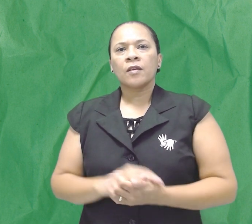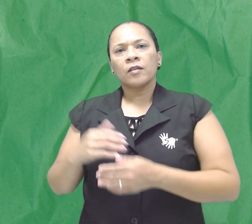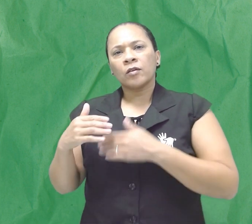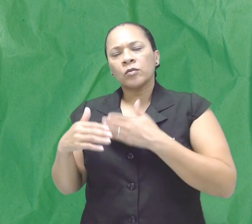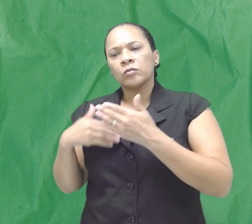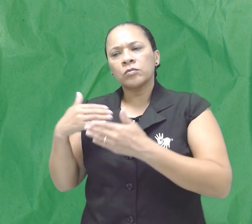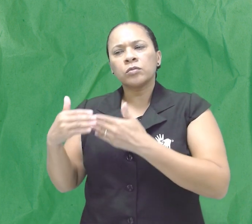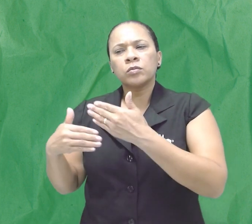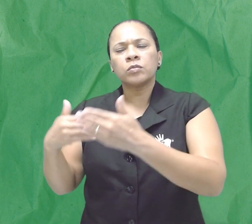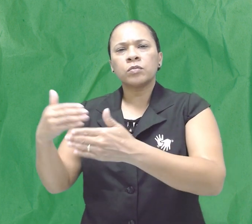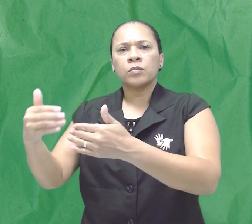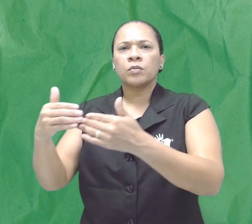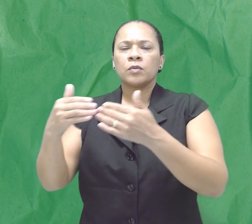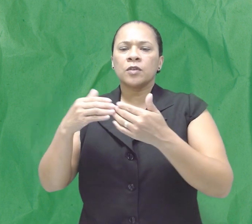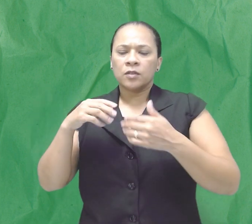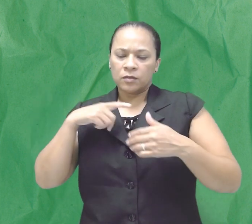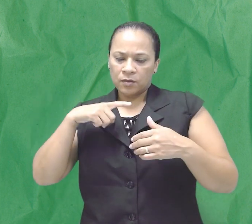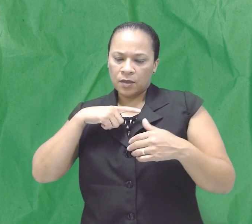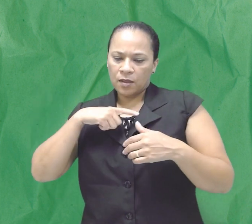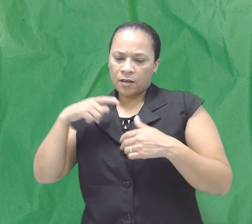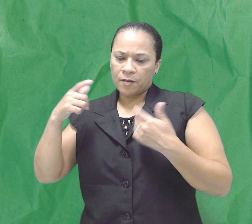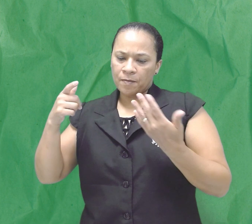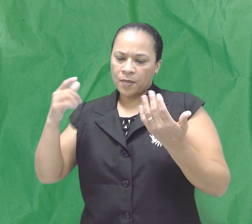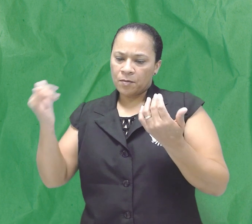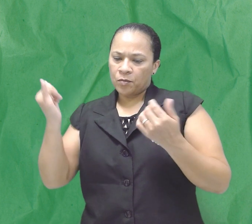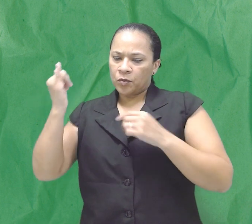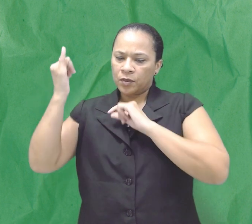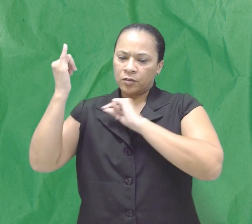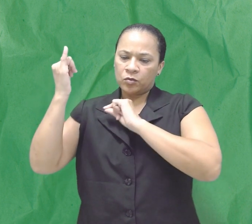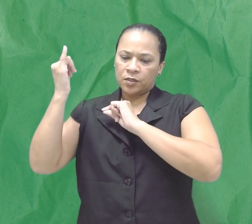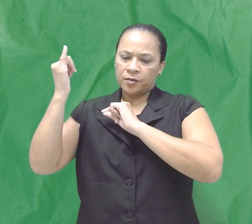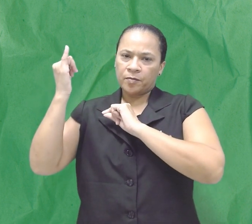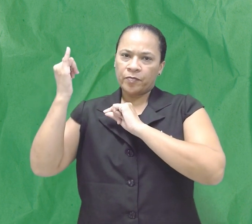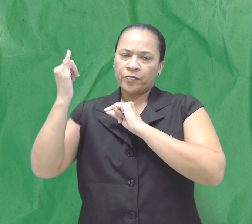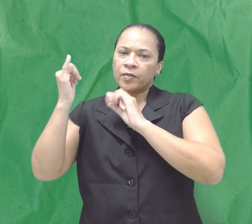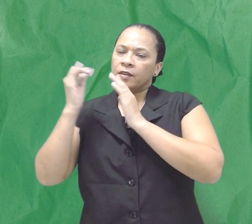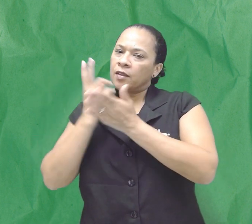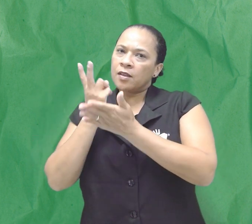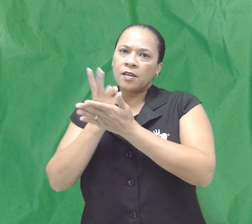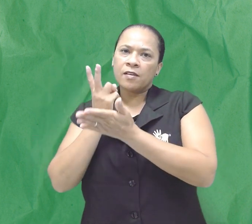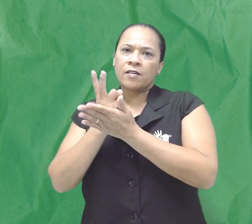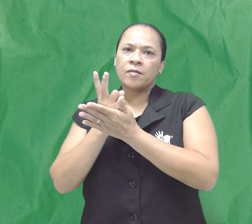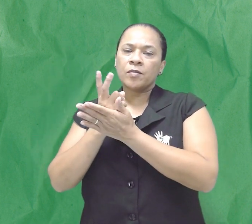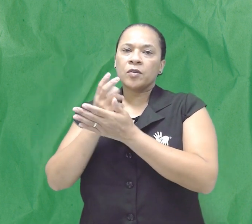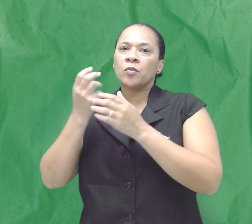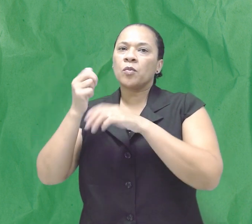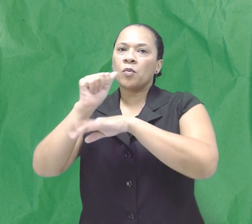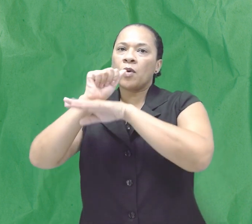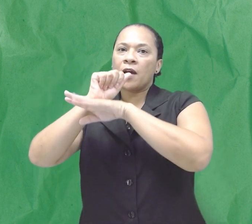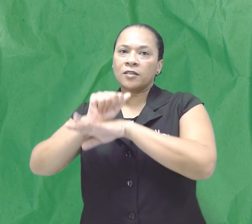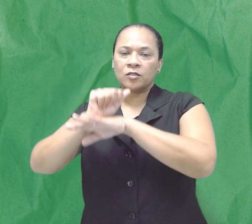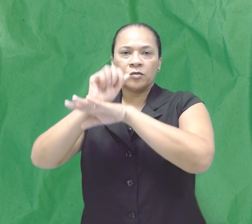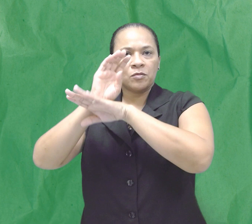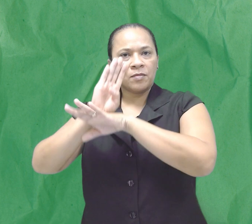Durante o processo de titulação, né, sempre muito importante a gente utilizar um indicador ácido-base, né?